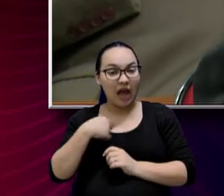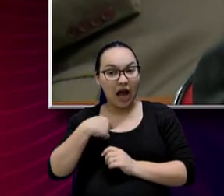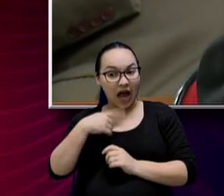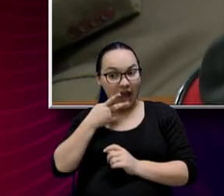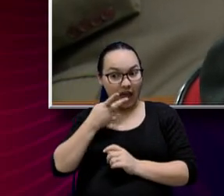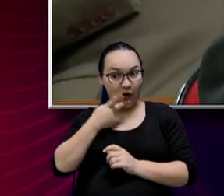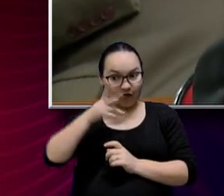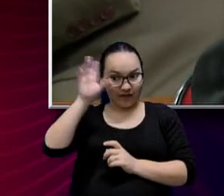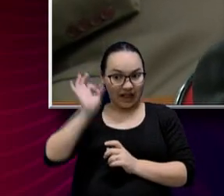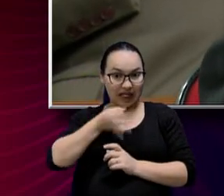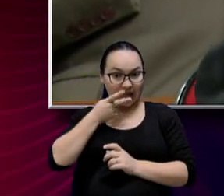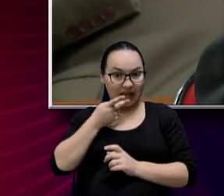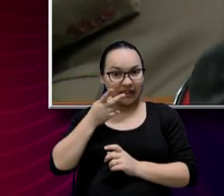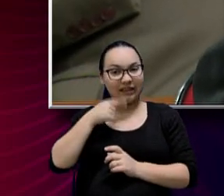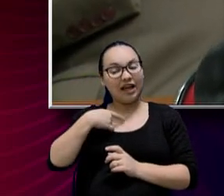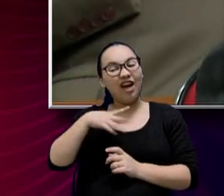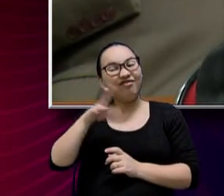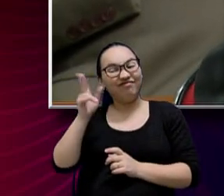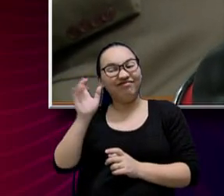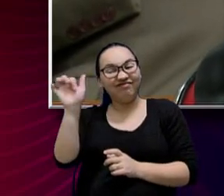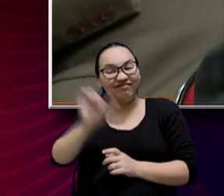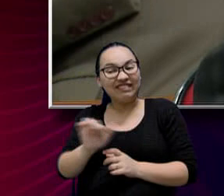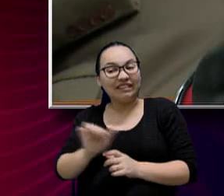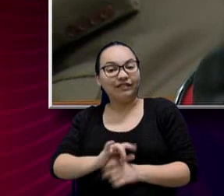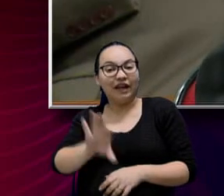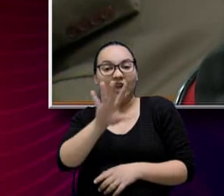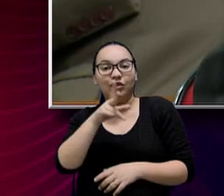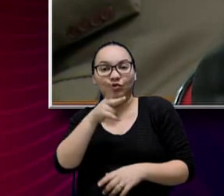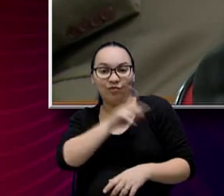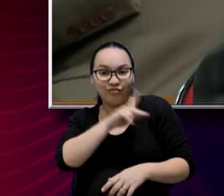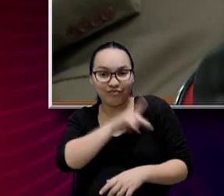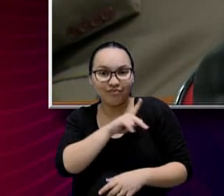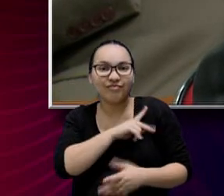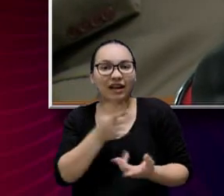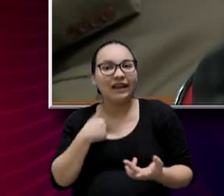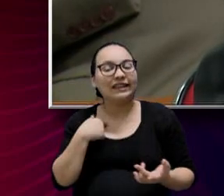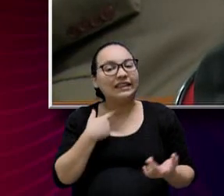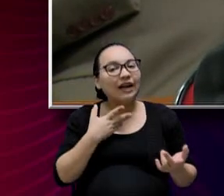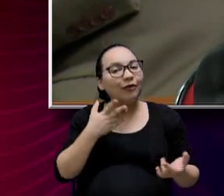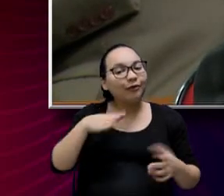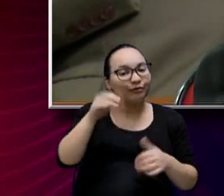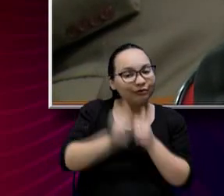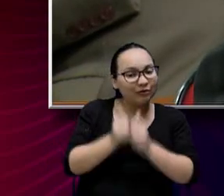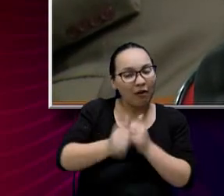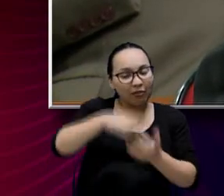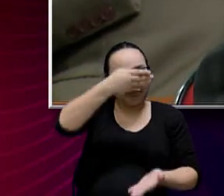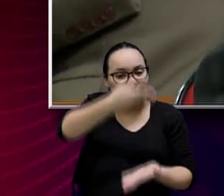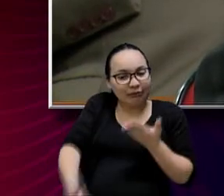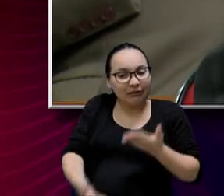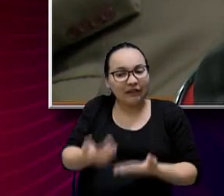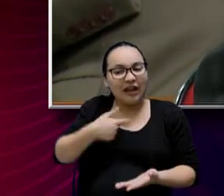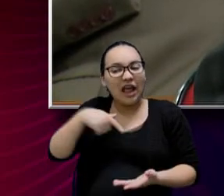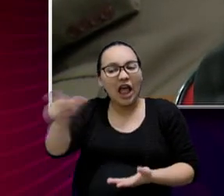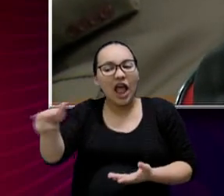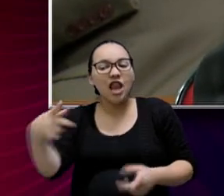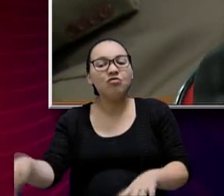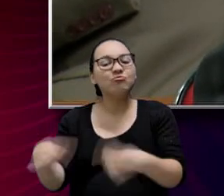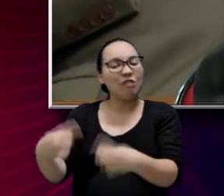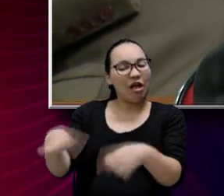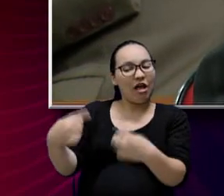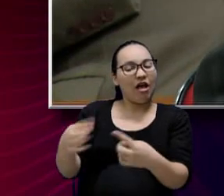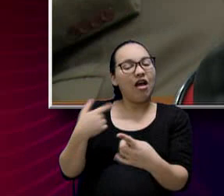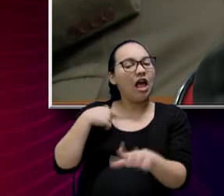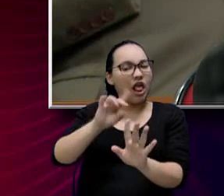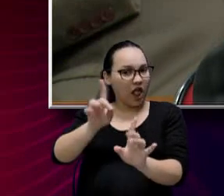defeito ele ser palmeirense, mas o Osmar é eliano. Quando o meu time perdia, que tem sido com muita frequência, o Osmar me poupava, não